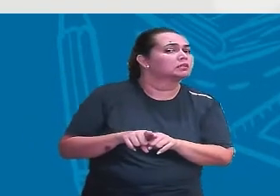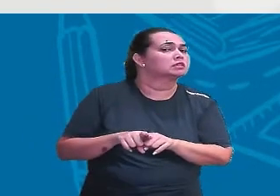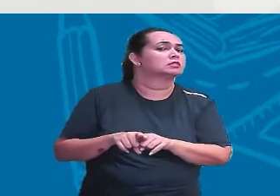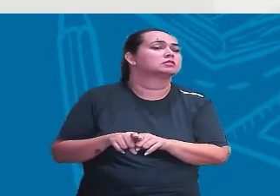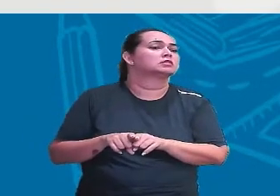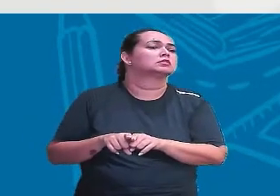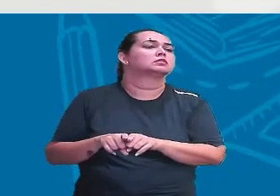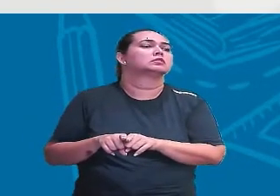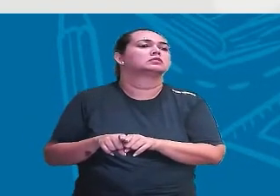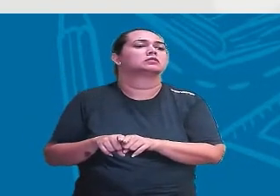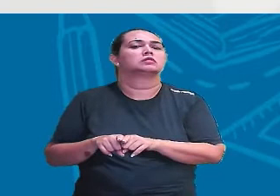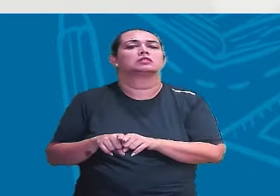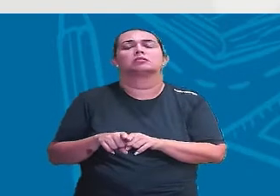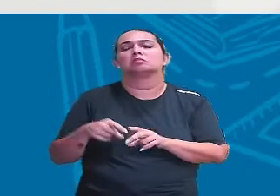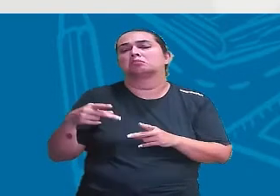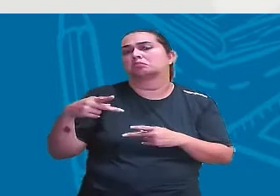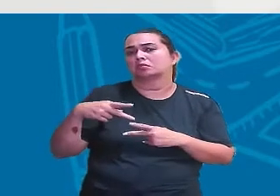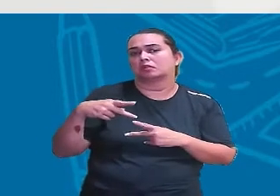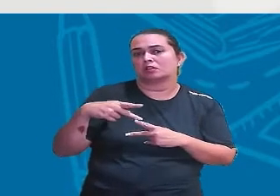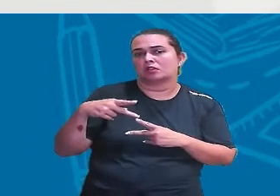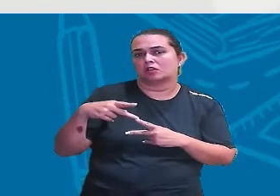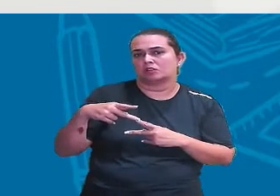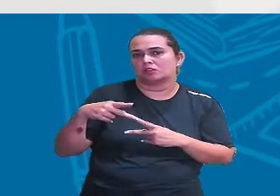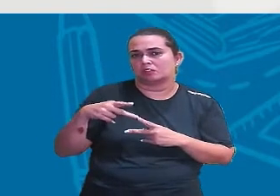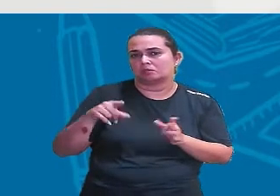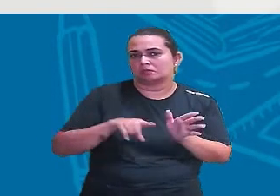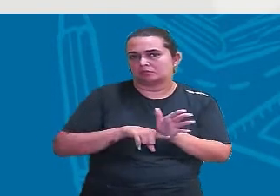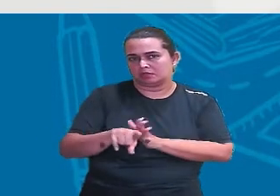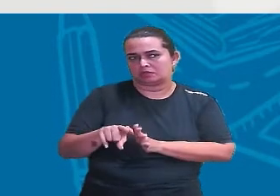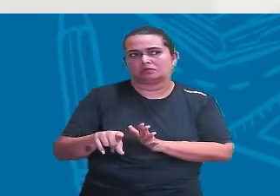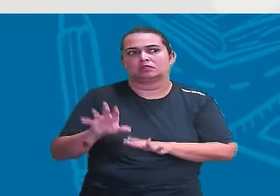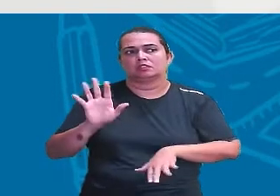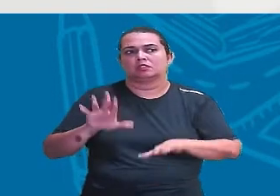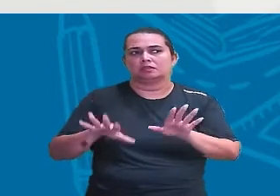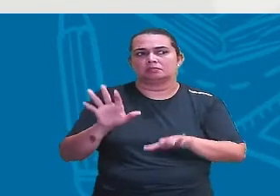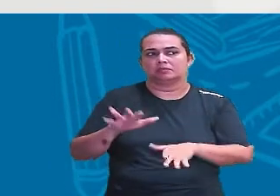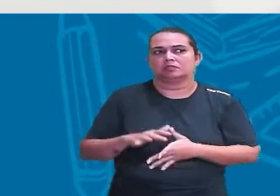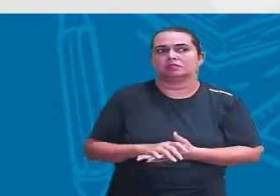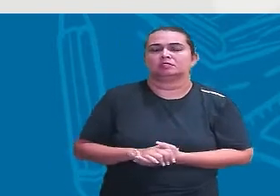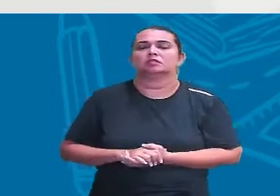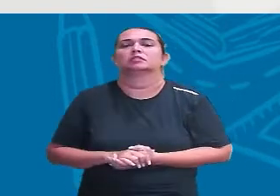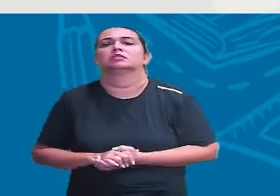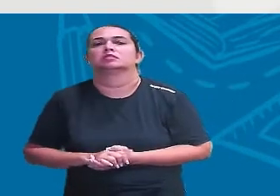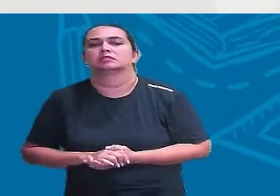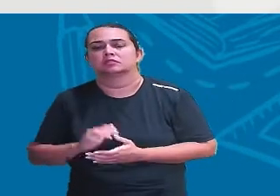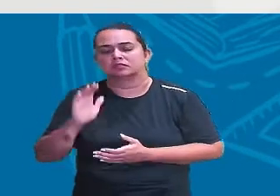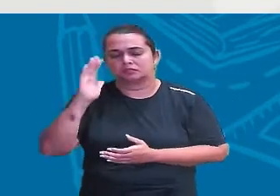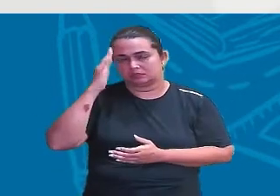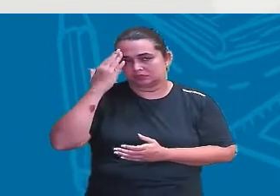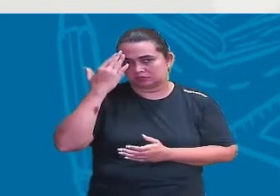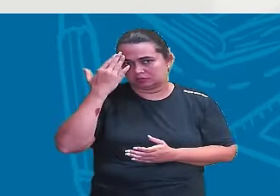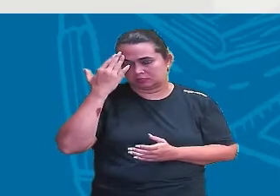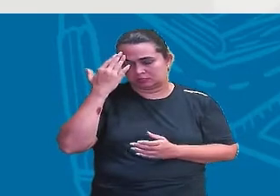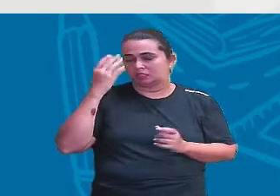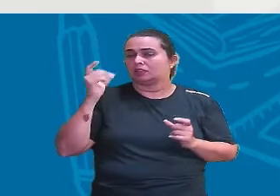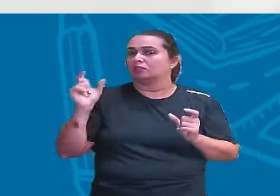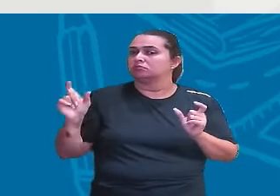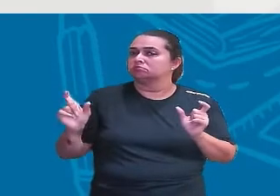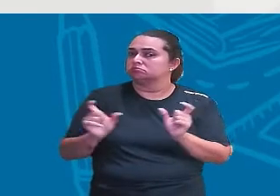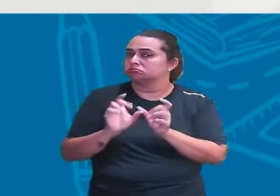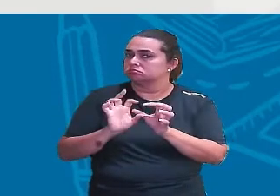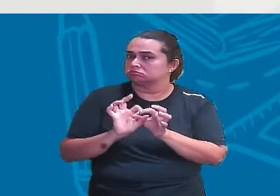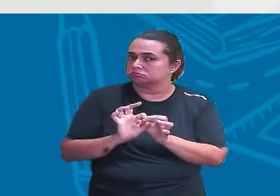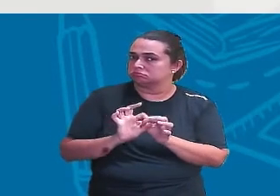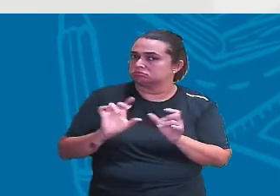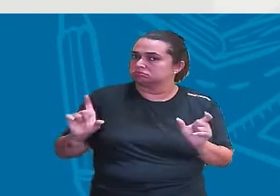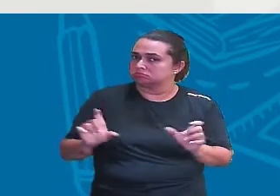ser pronome interrogativo. Então se liga que a gente tem chamado também de linking words. Quanto às conjunções, ele